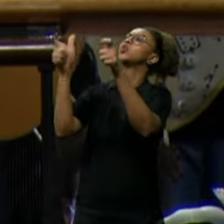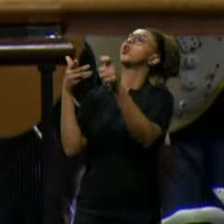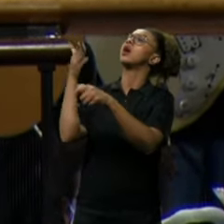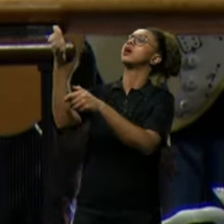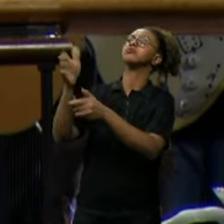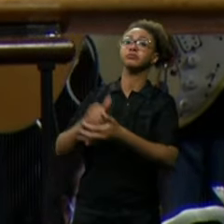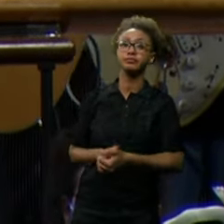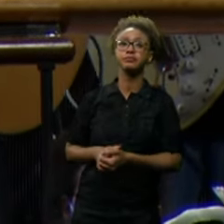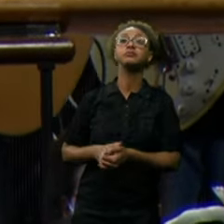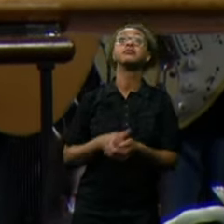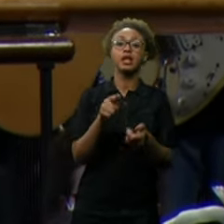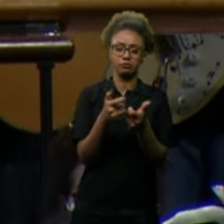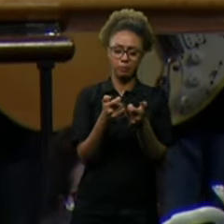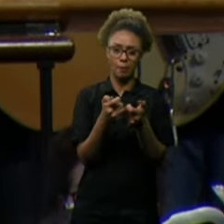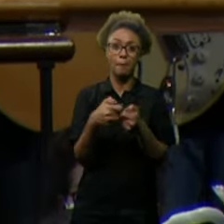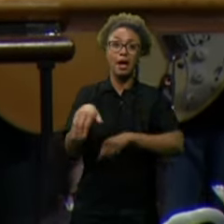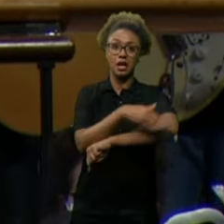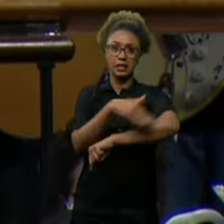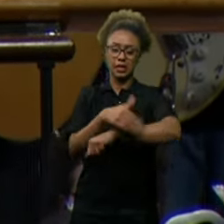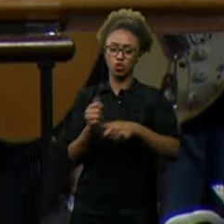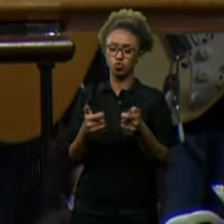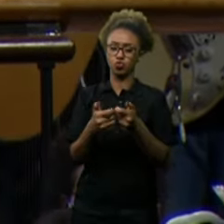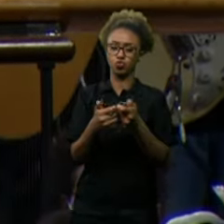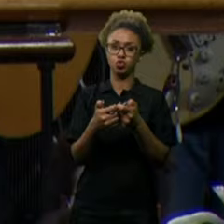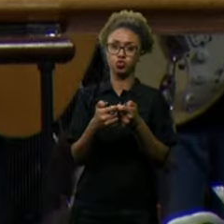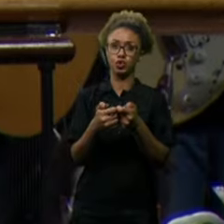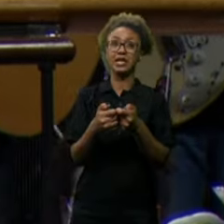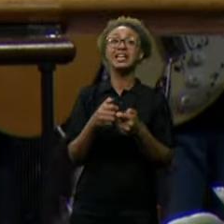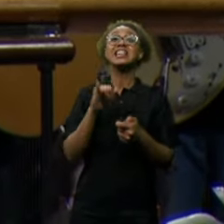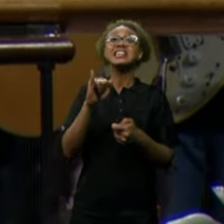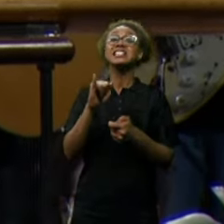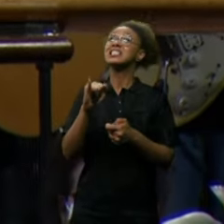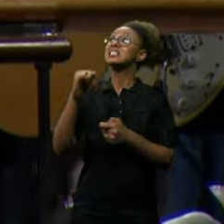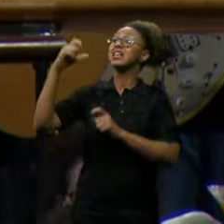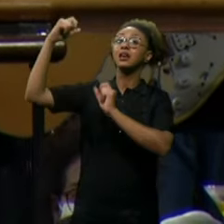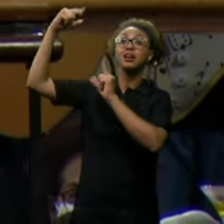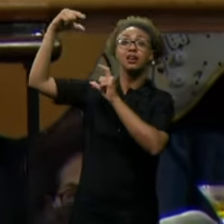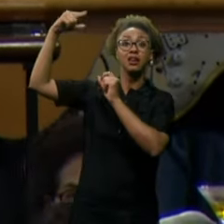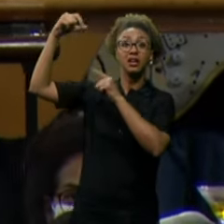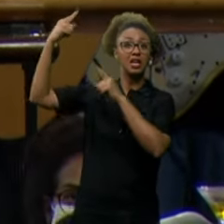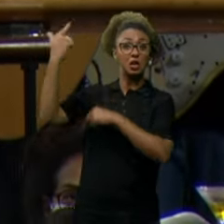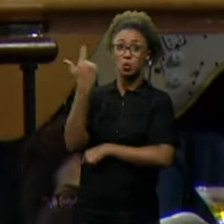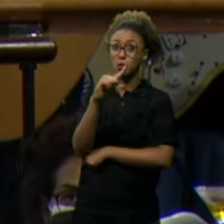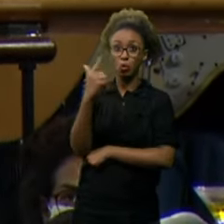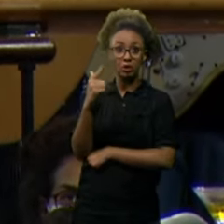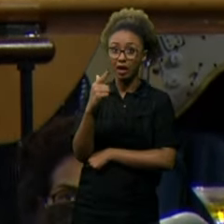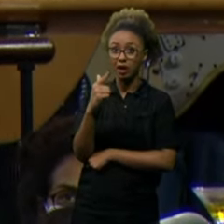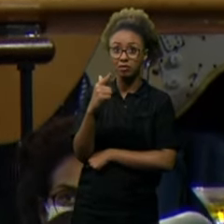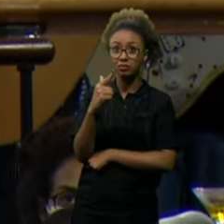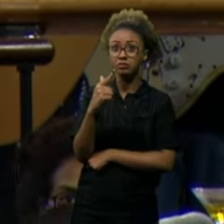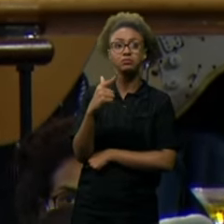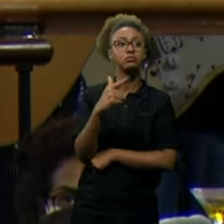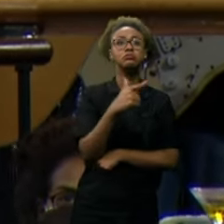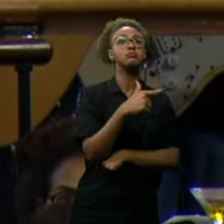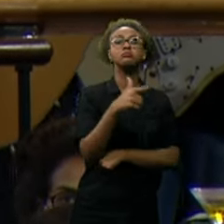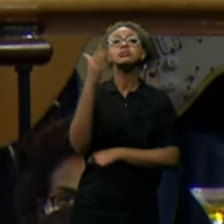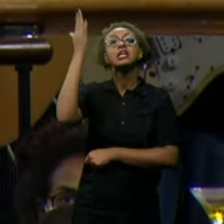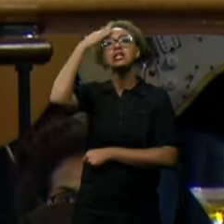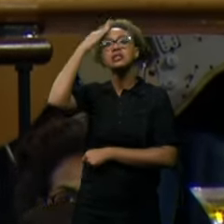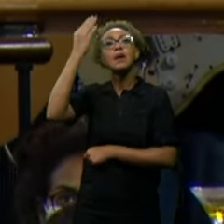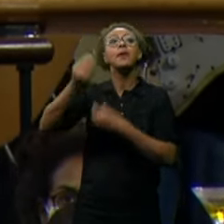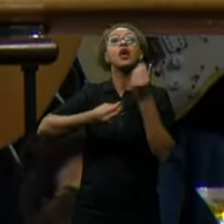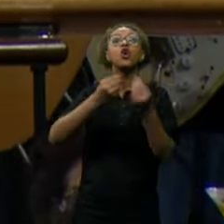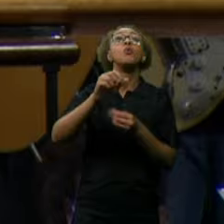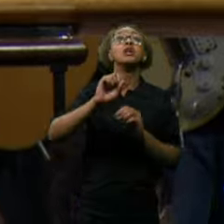em tal lugar aí você vai lá e escreve o lugar de destino se não tiver rede internet para fazer a localização de onde você está